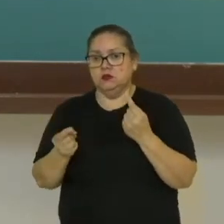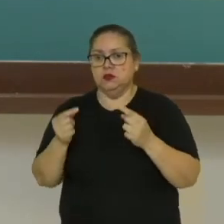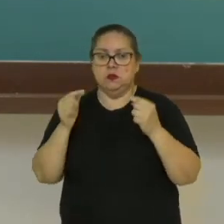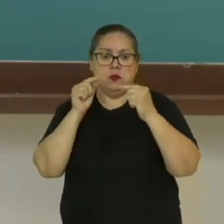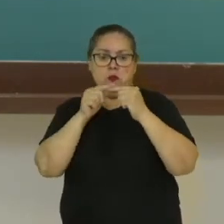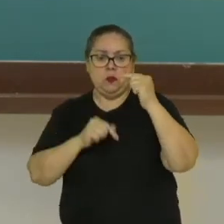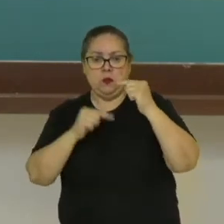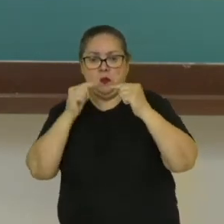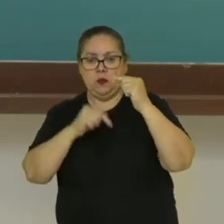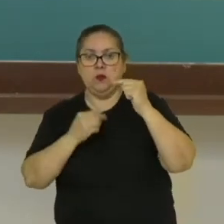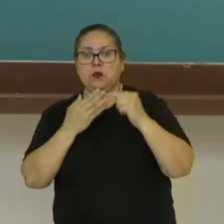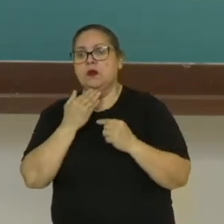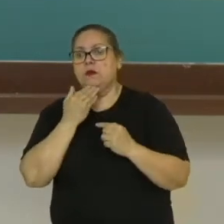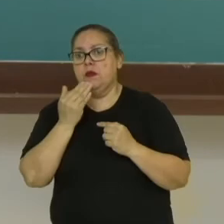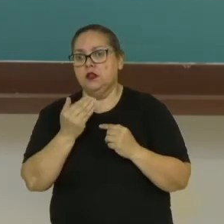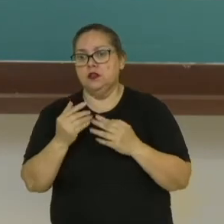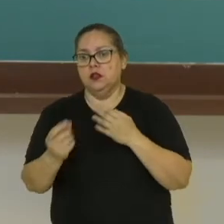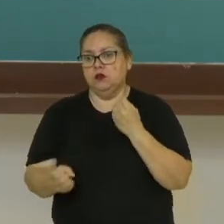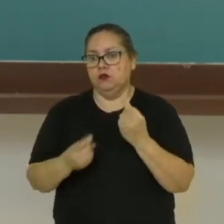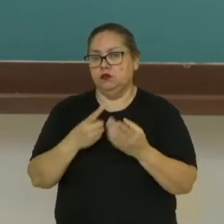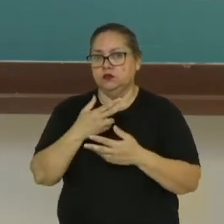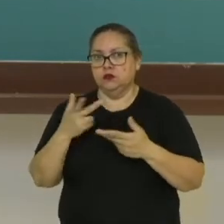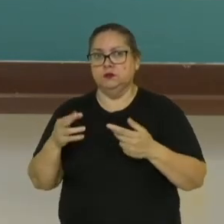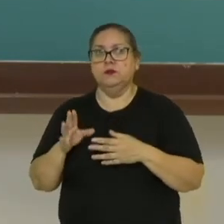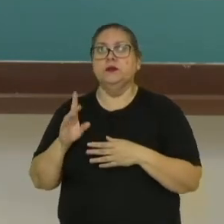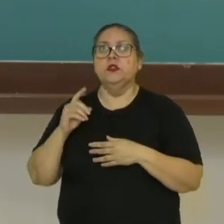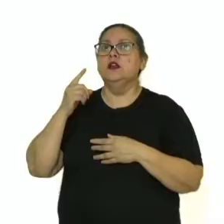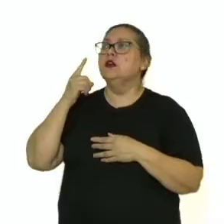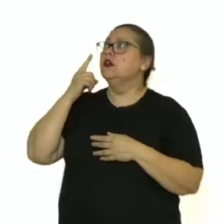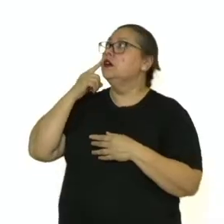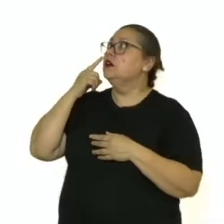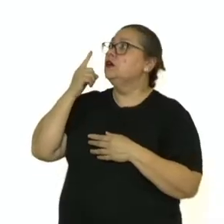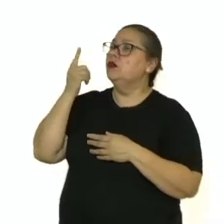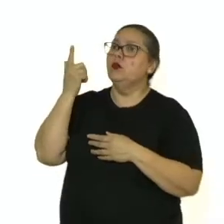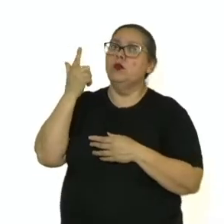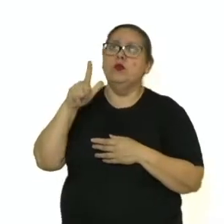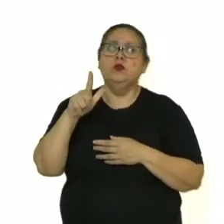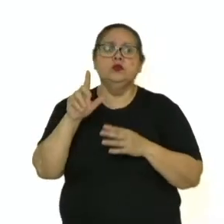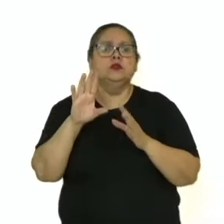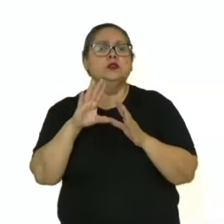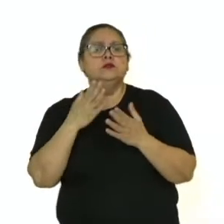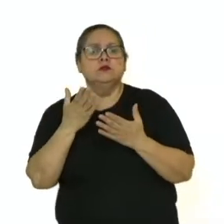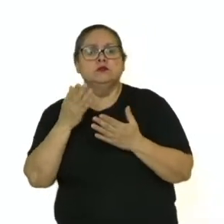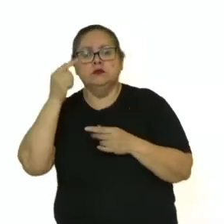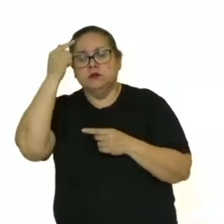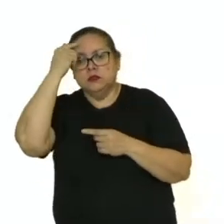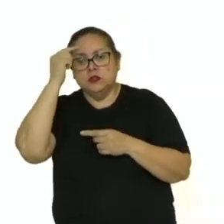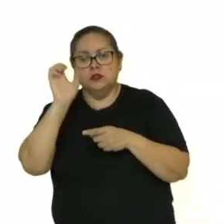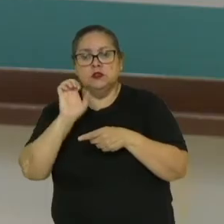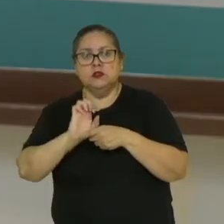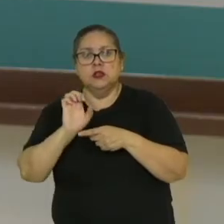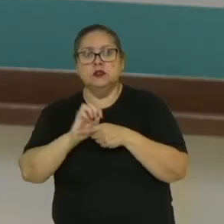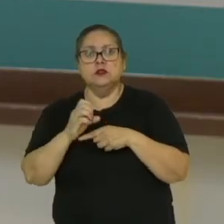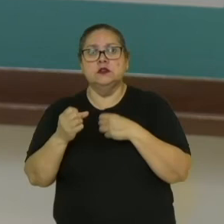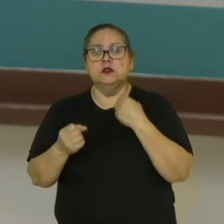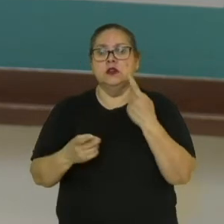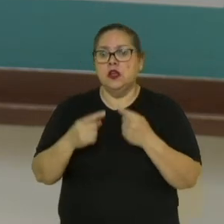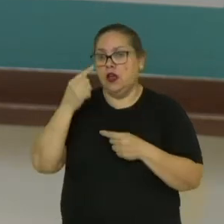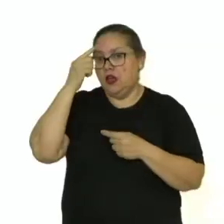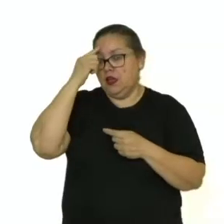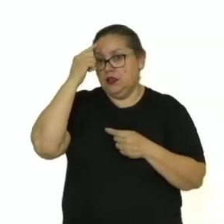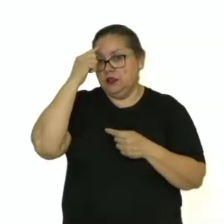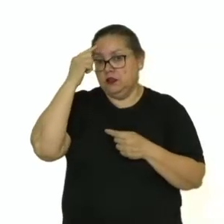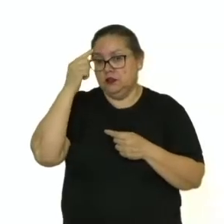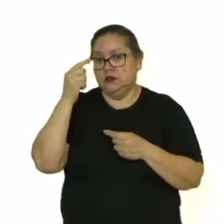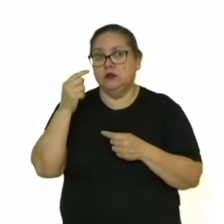com o que pede em alguns momentos. Bacana? Outra concepção de Estado ainda, né, vem a ideia